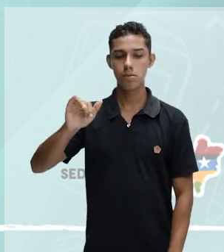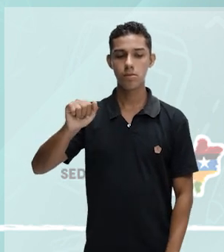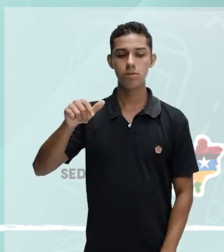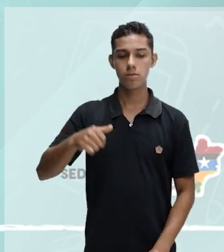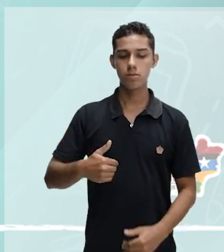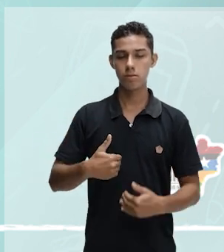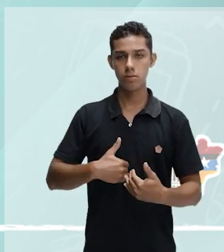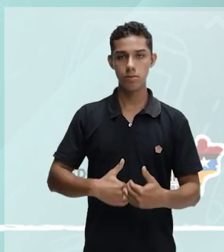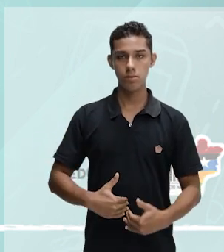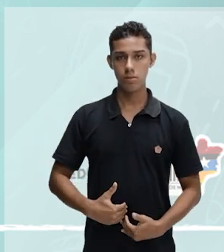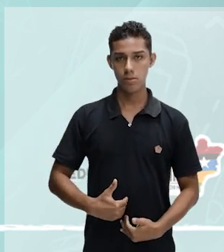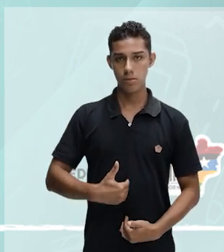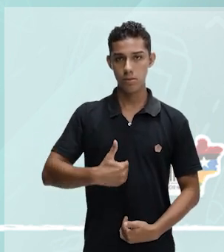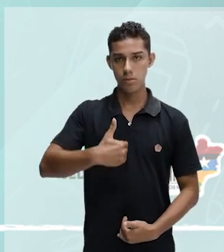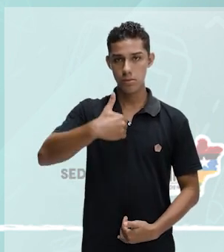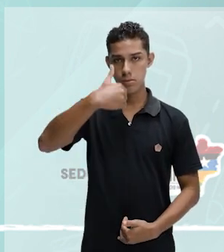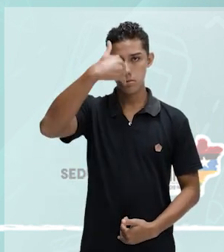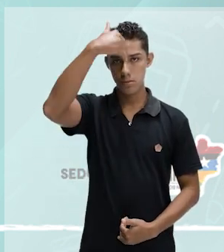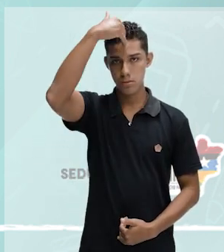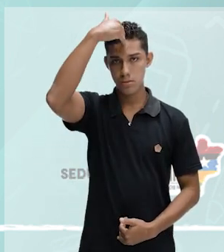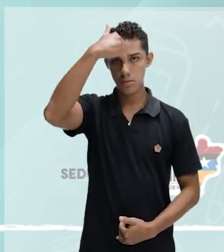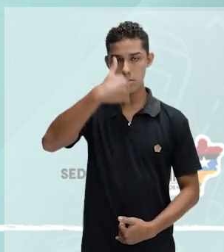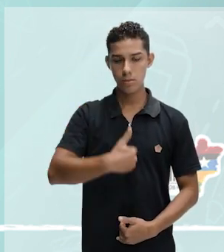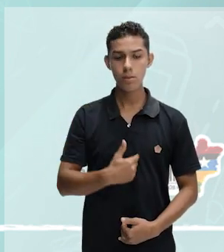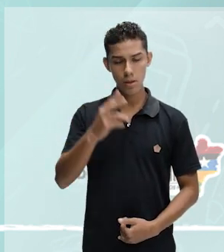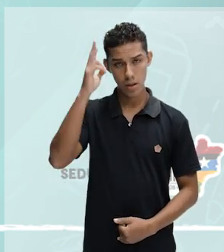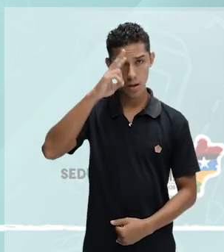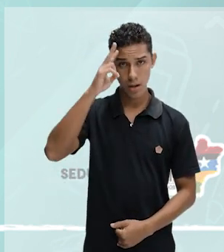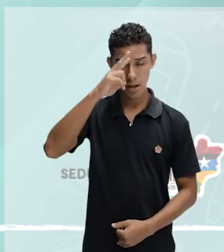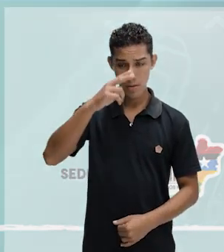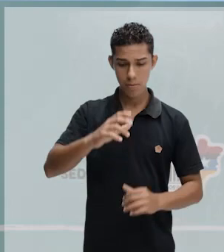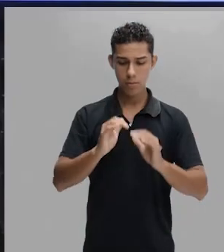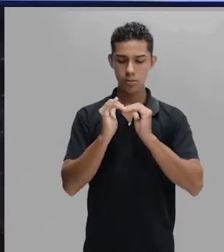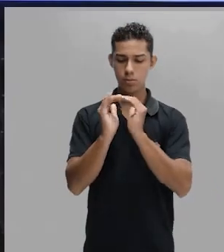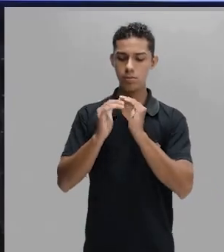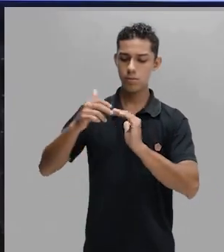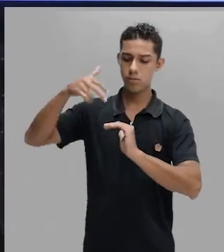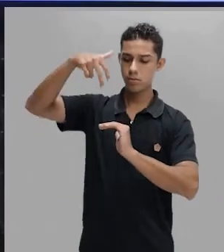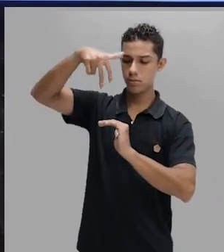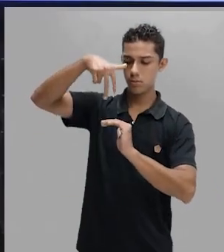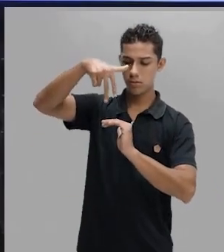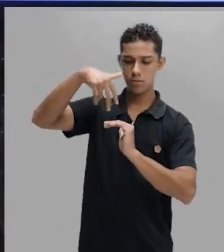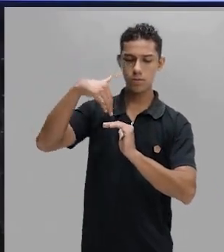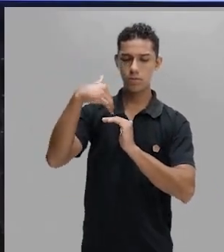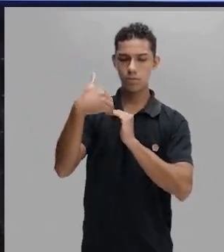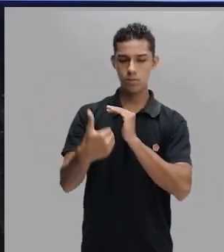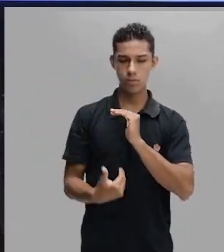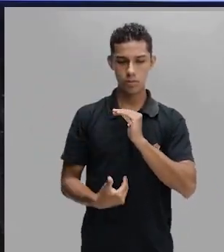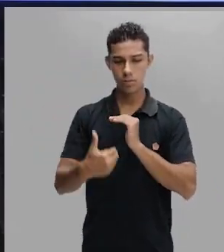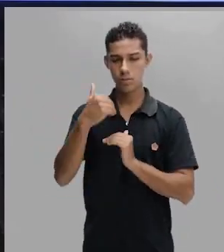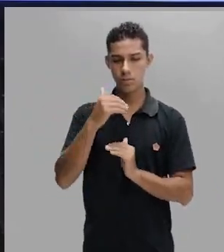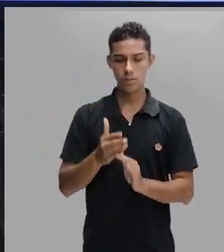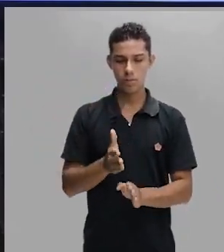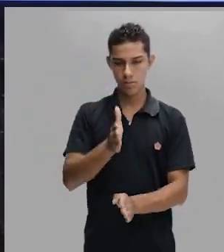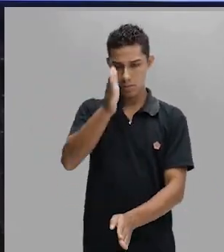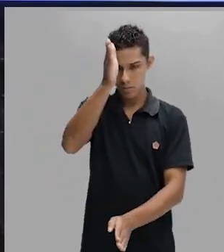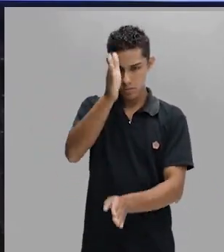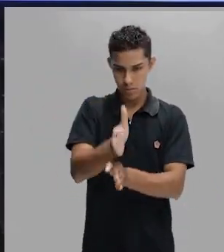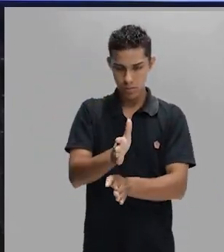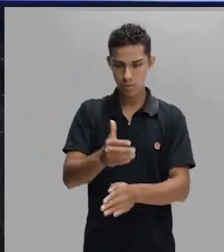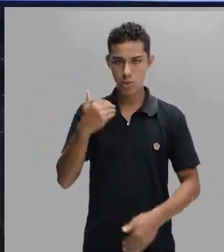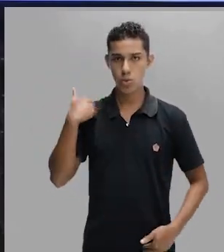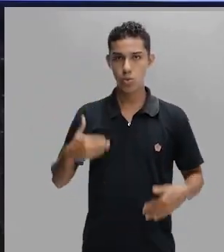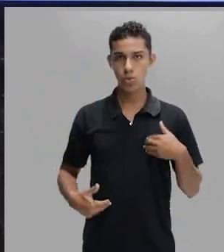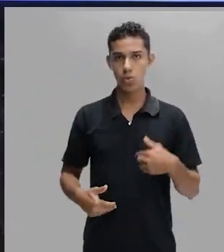na sutura sagital. Lembra lá do crânio lá que eu mostrei para vocês? A sutura sagital? Então, corta o corpo ao